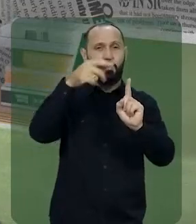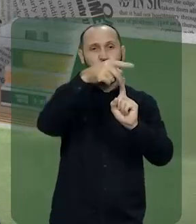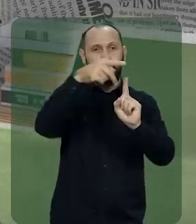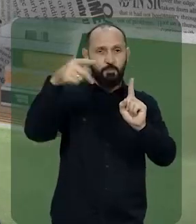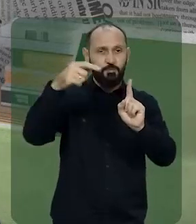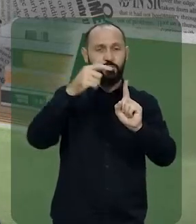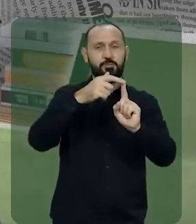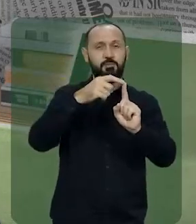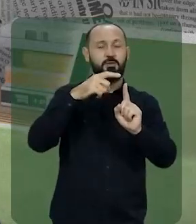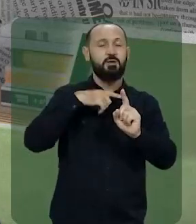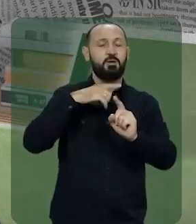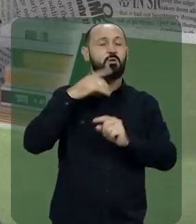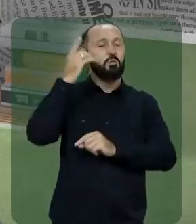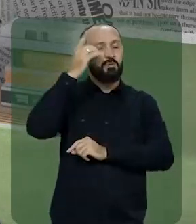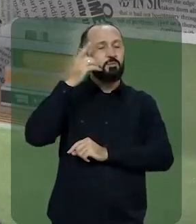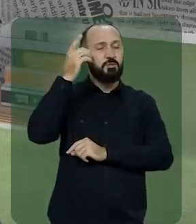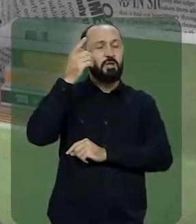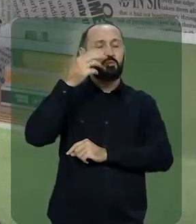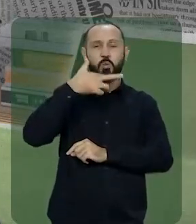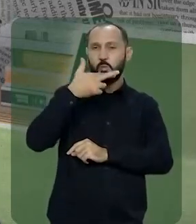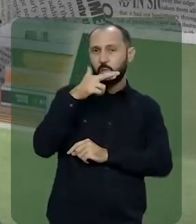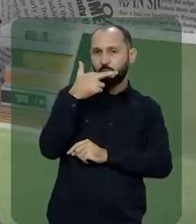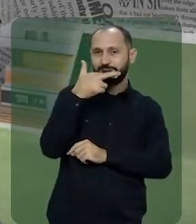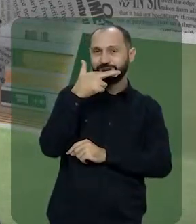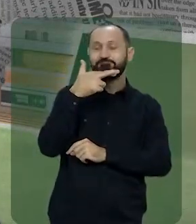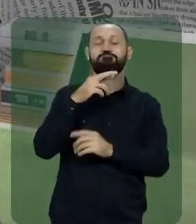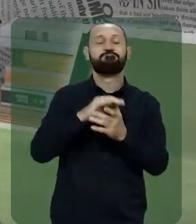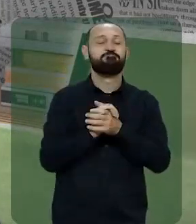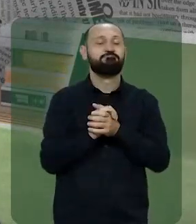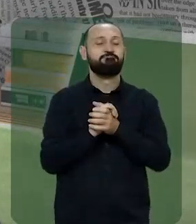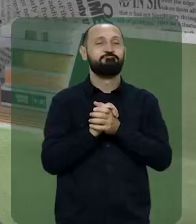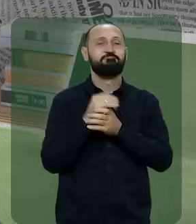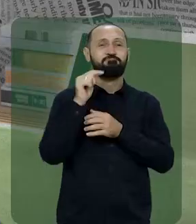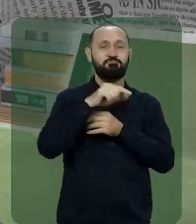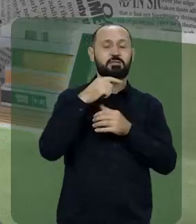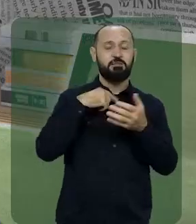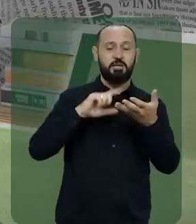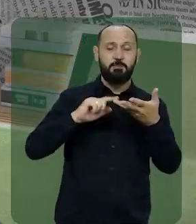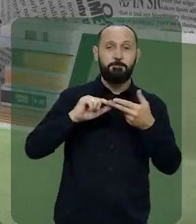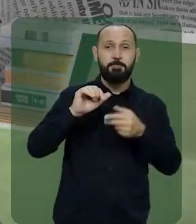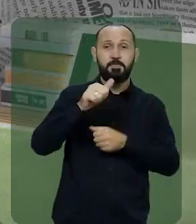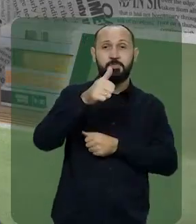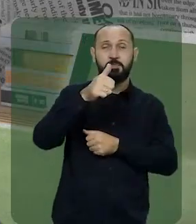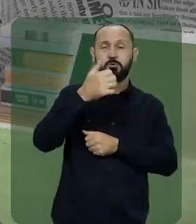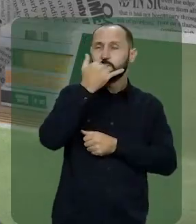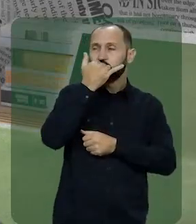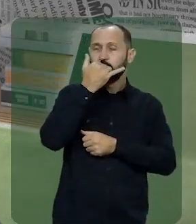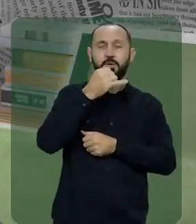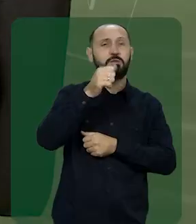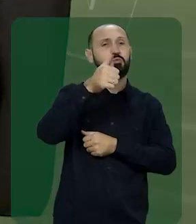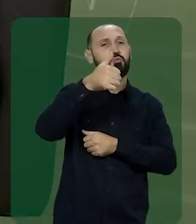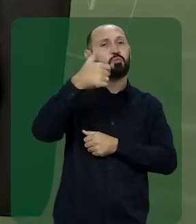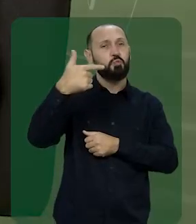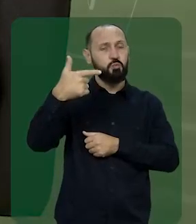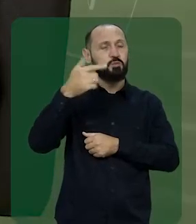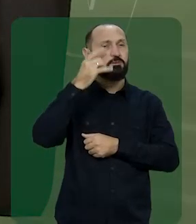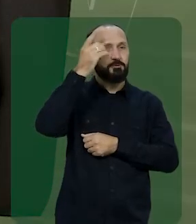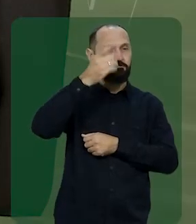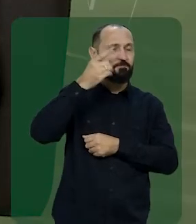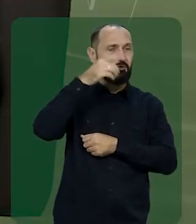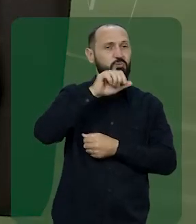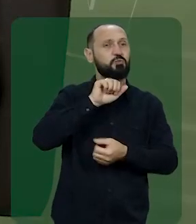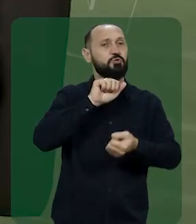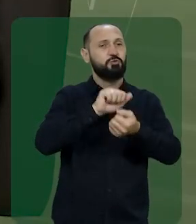hoje está fortalecida, tem 13 deputados, além do deputado que será o presidente, que é o